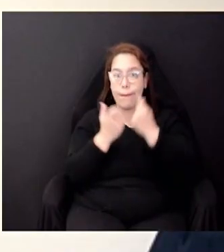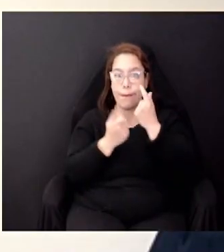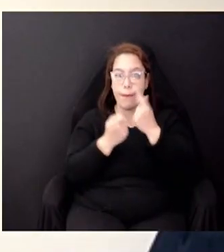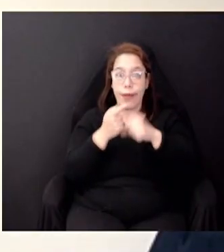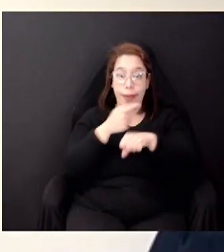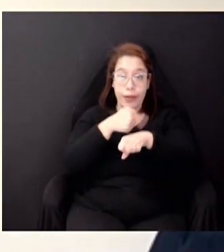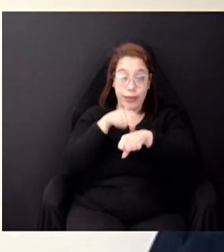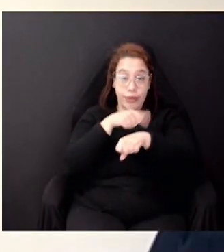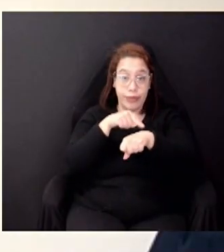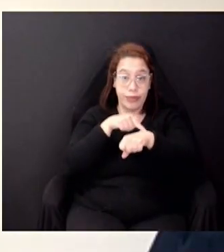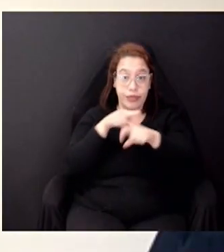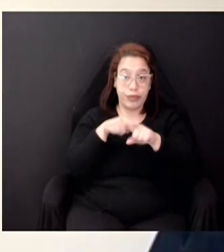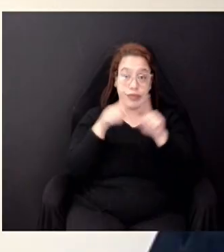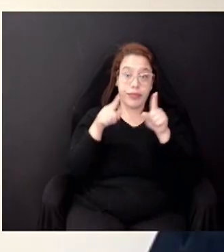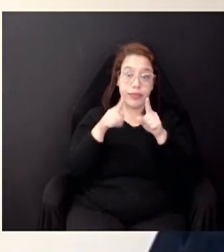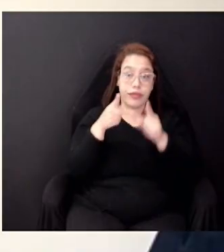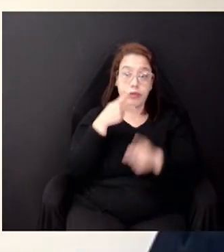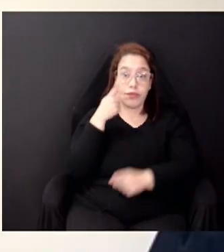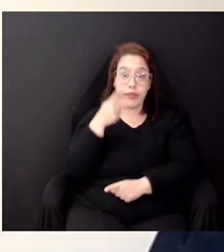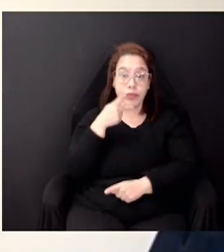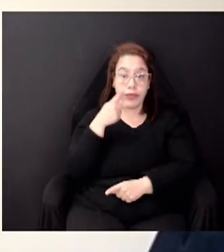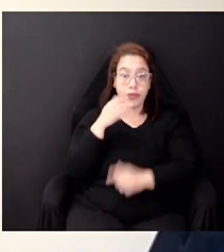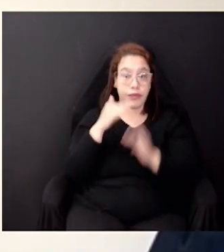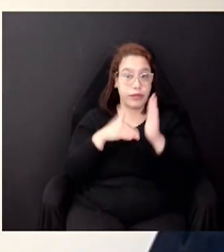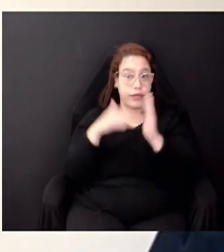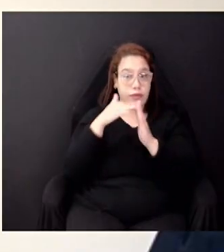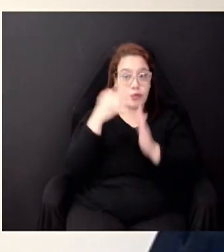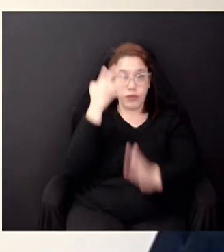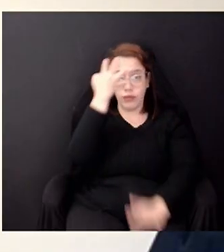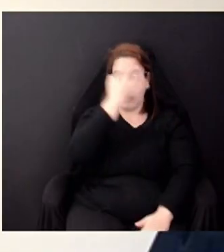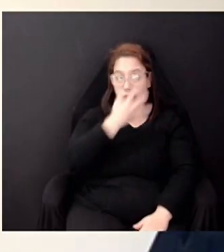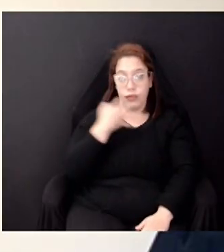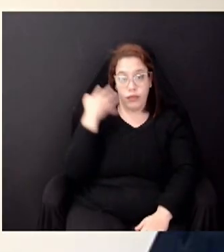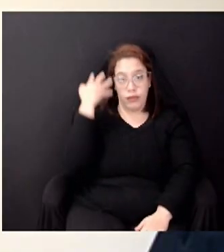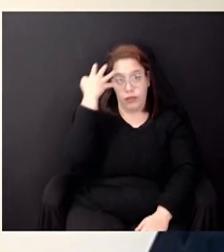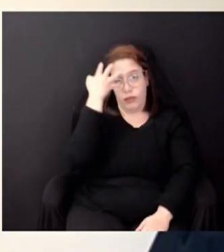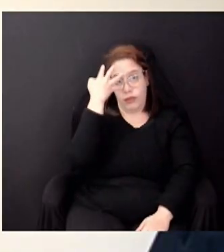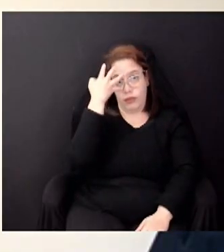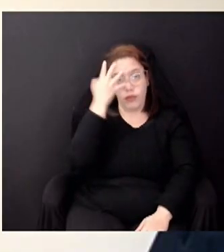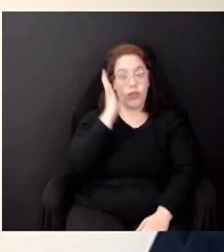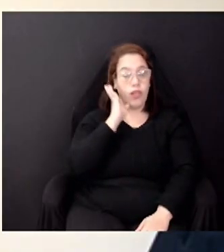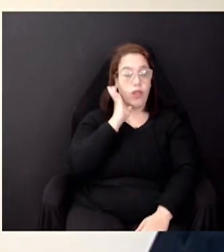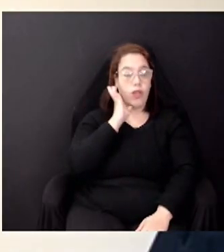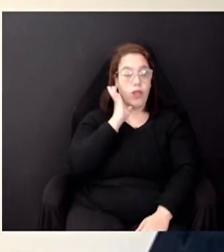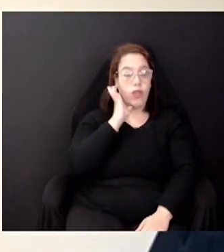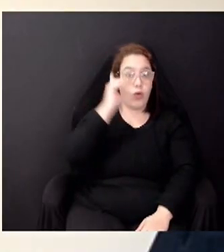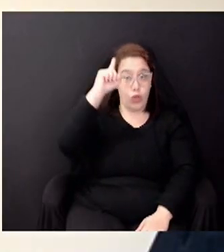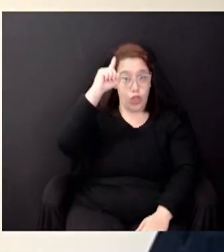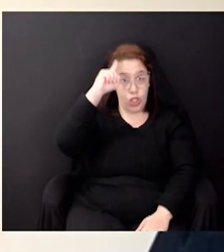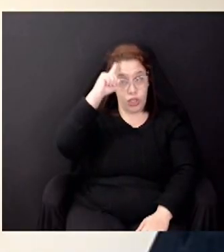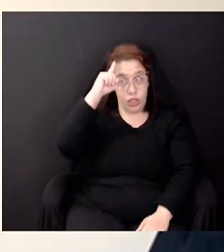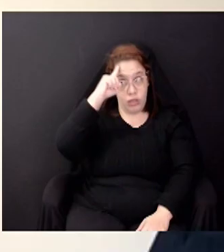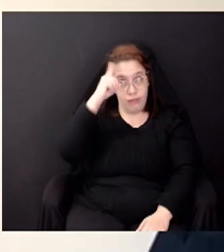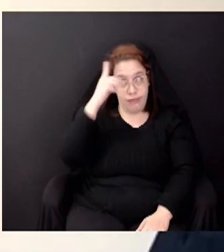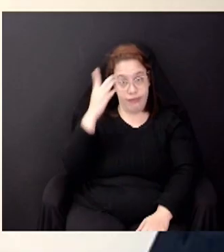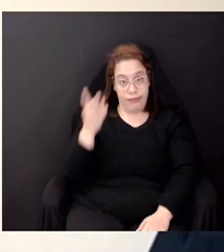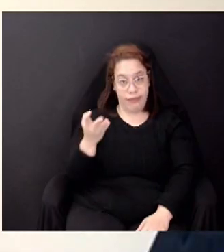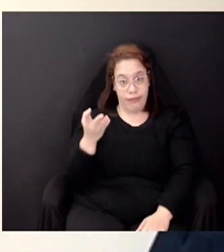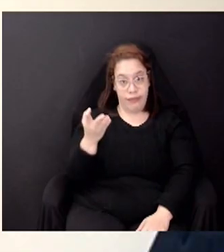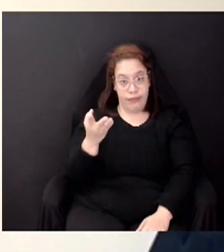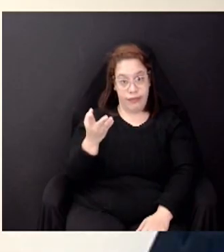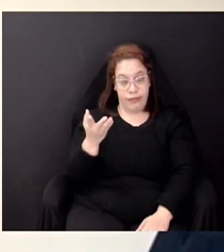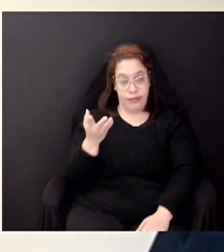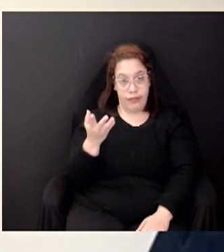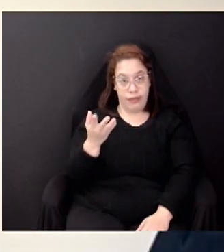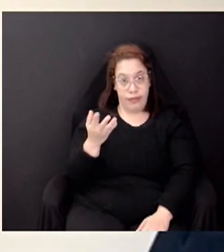mas eles dizem que, assim, acima de 4 horas já não é tão legal no dia, né? Então, tem pesquisas que falam de 2